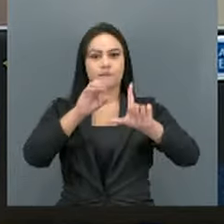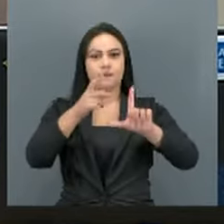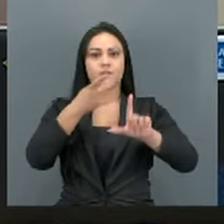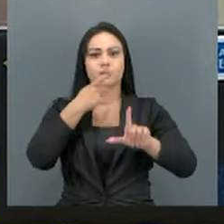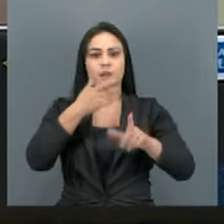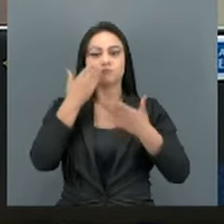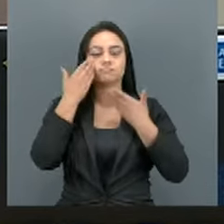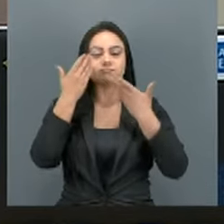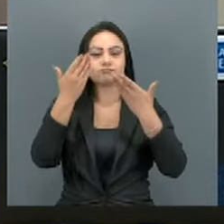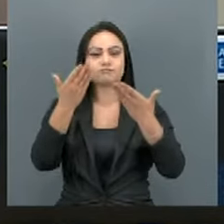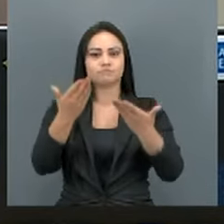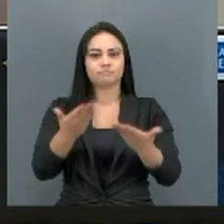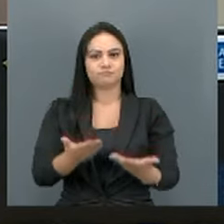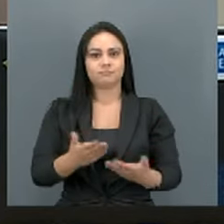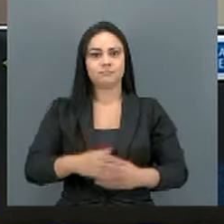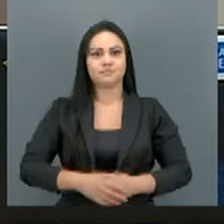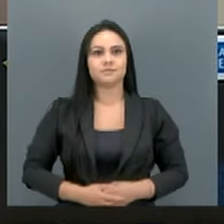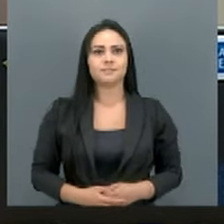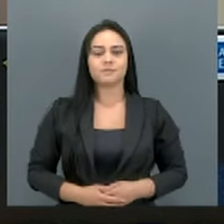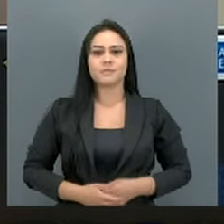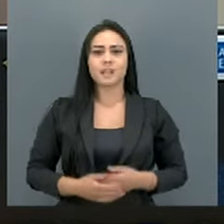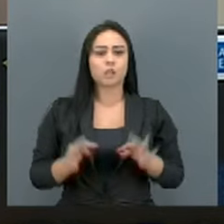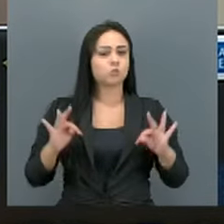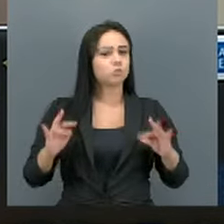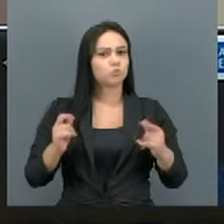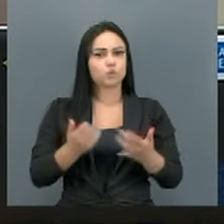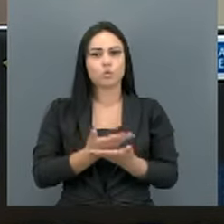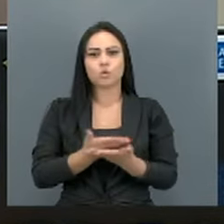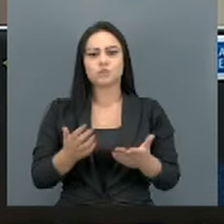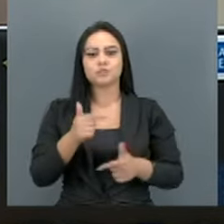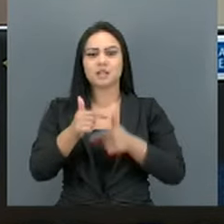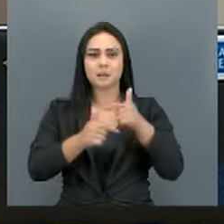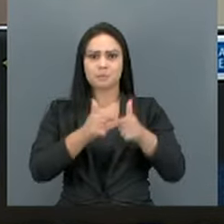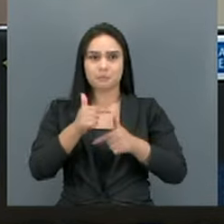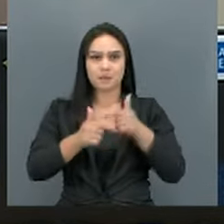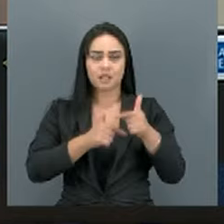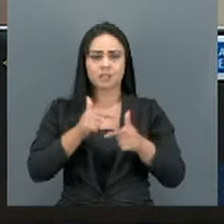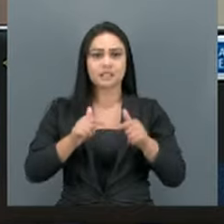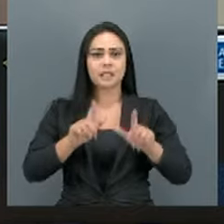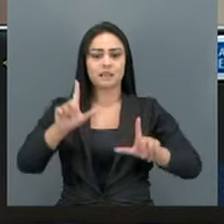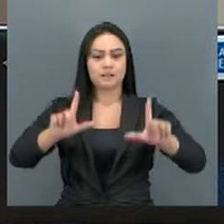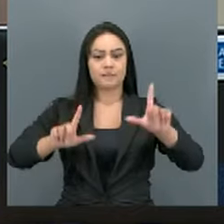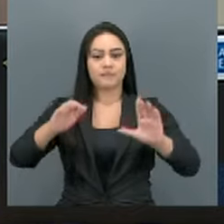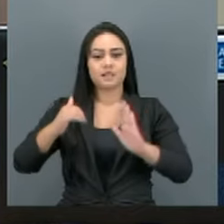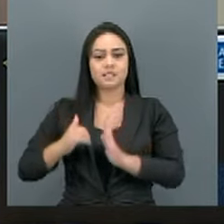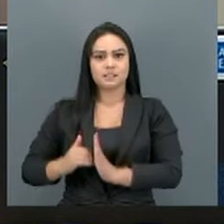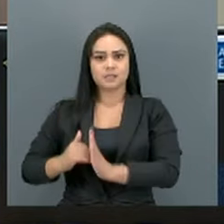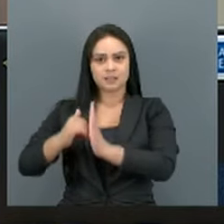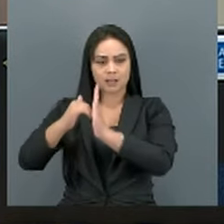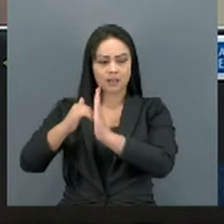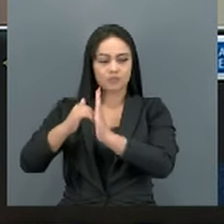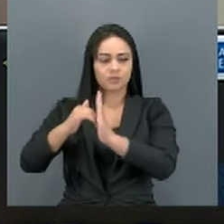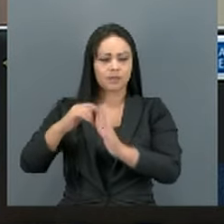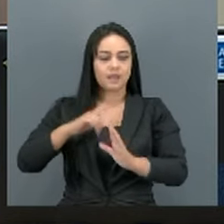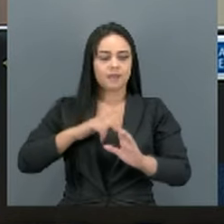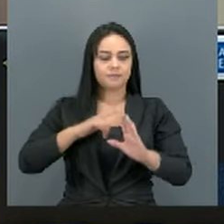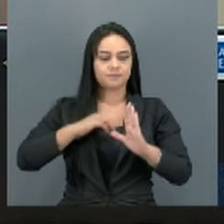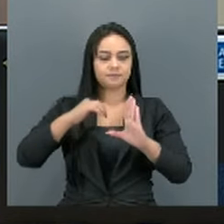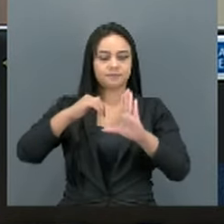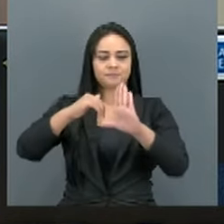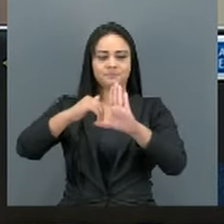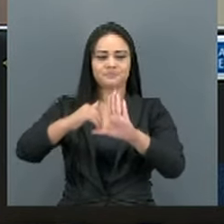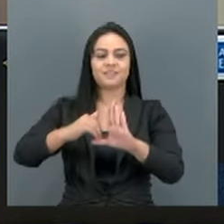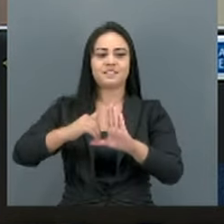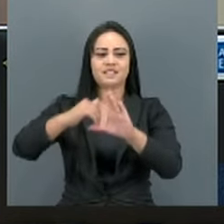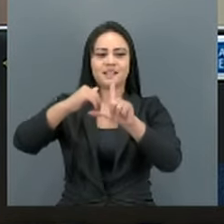fazer um agradecimento público aqui, o trabalho da TV Senado, que nos tem acompanhado nas transmissões ao